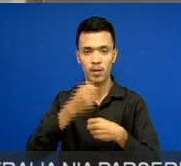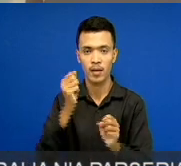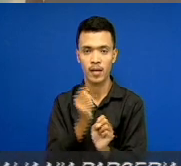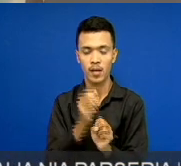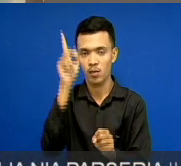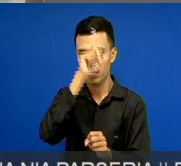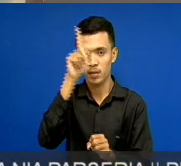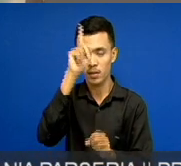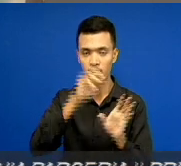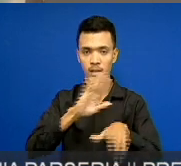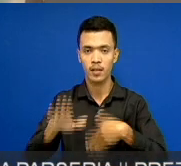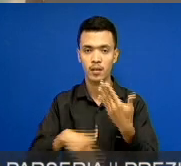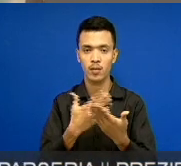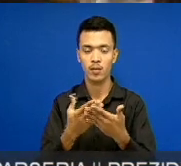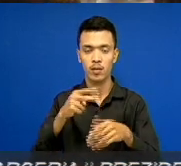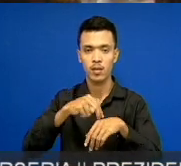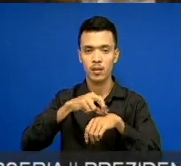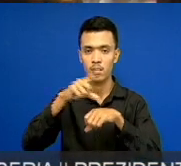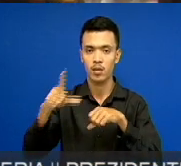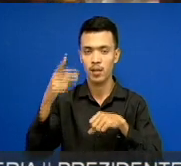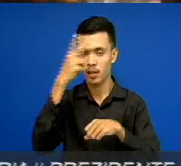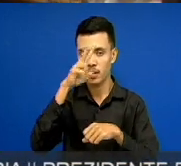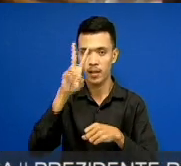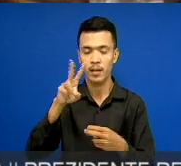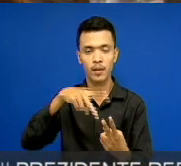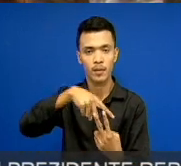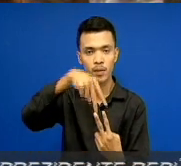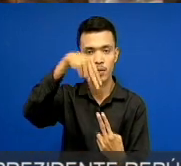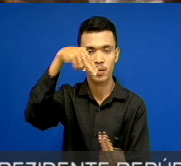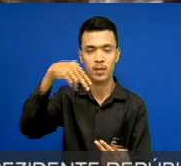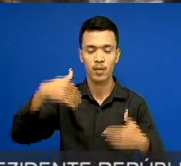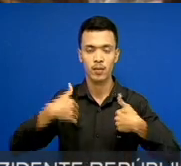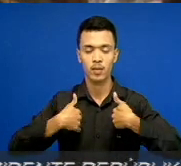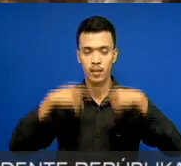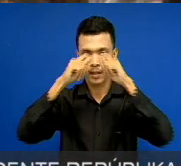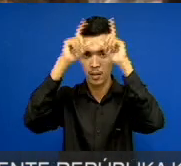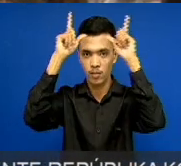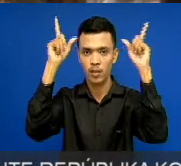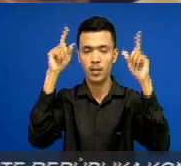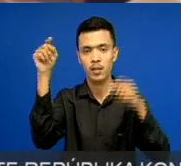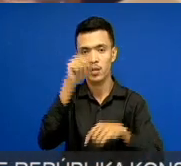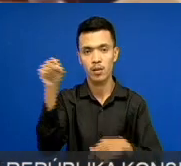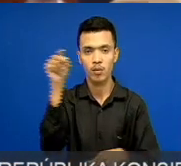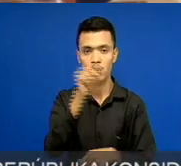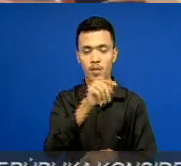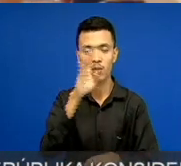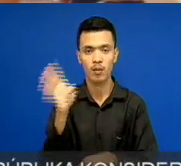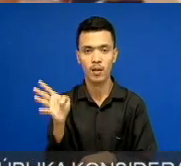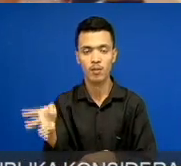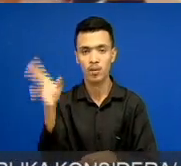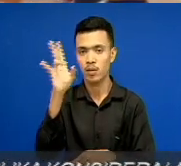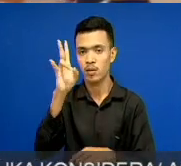território nacional detecta katak malnutrição e Timor-Leste o porcento hat nulo restringido